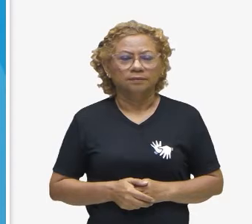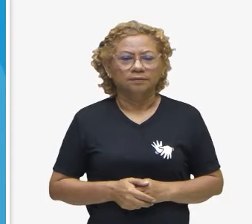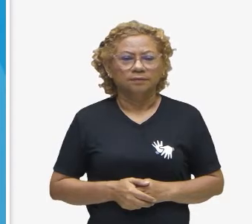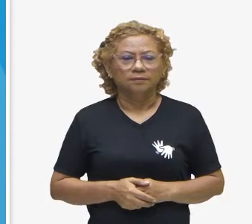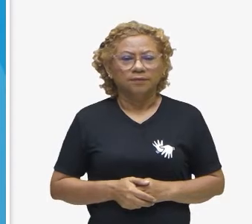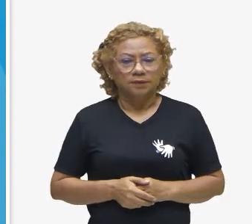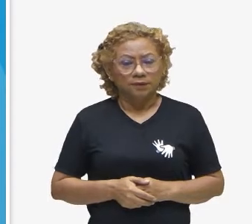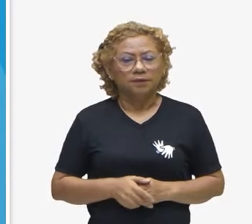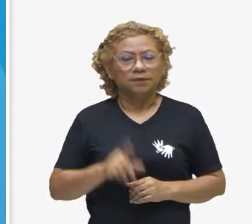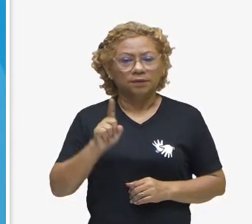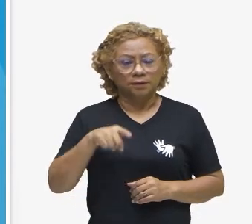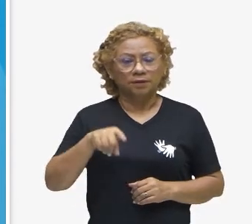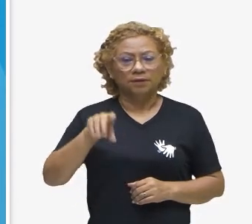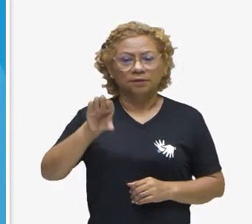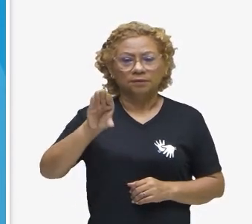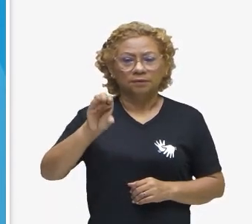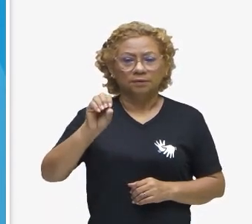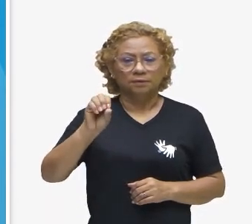cosseno.